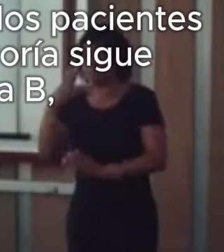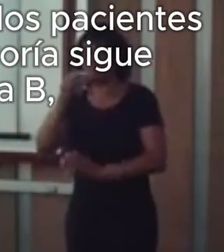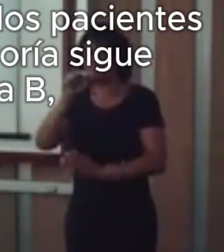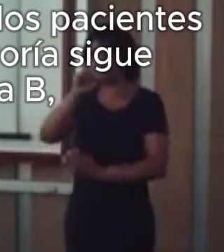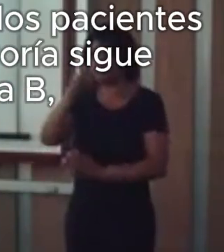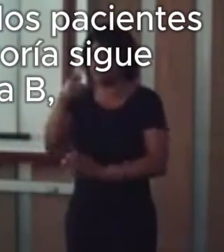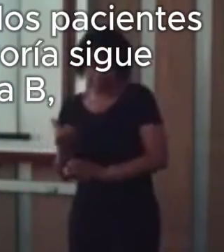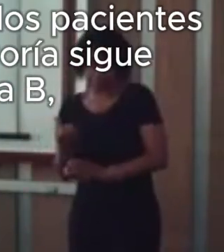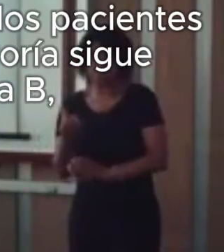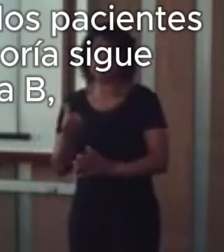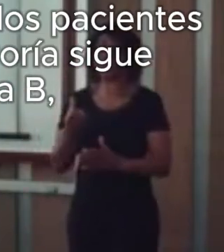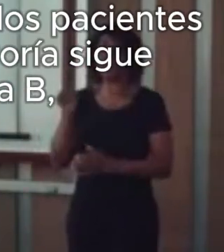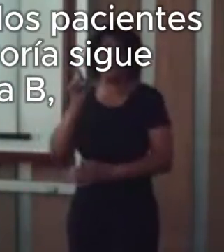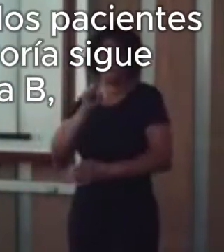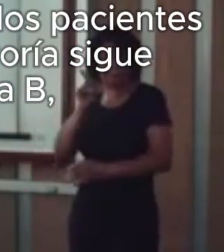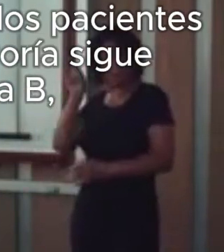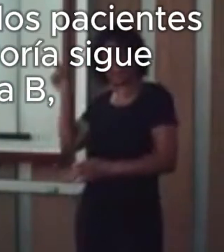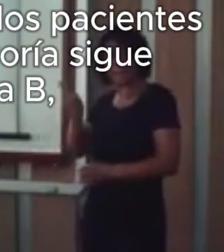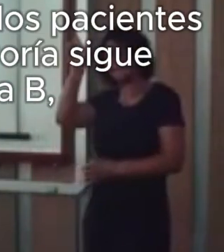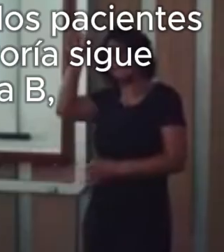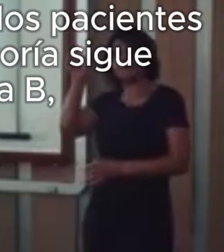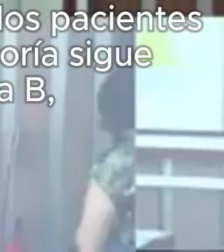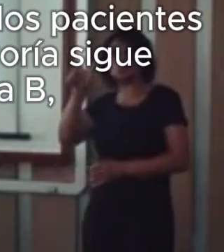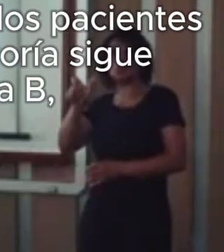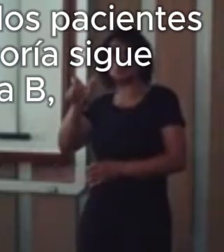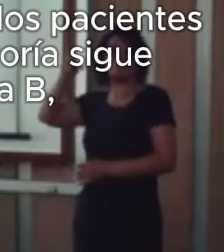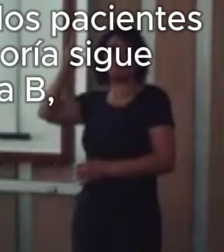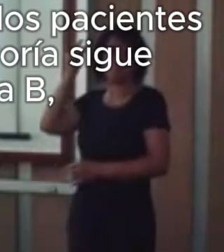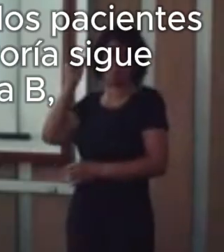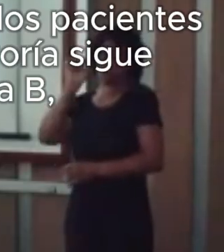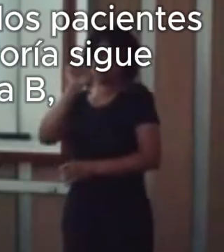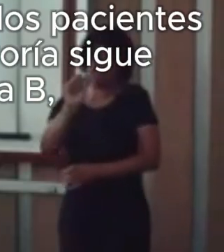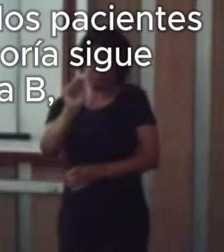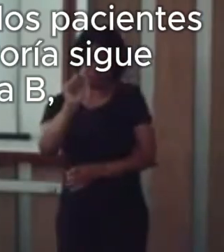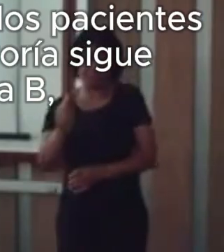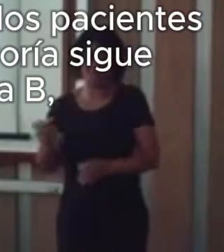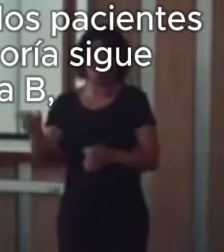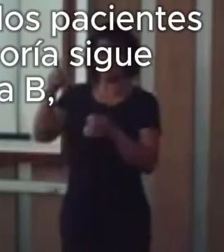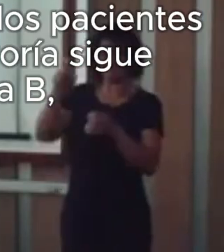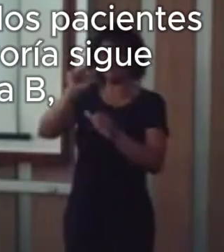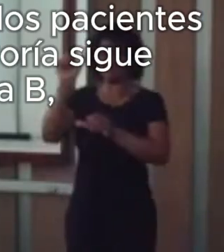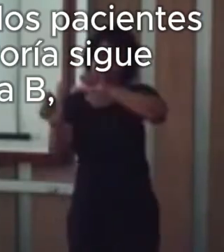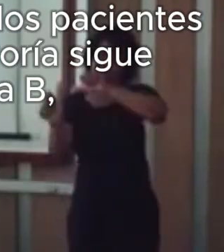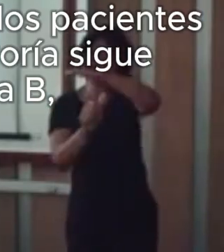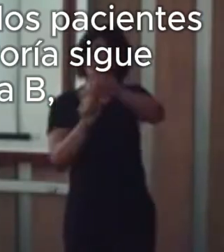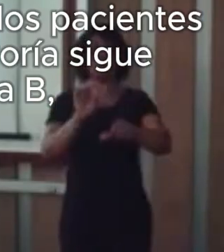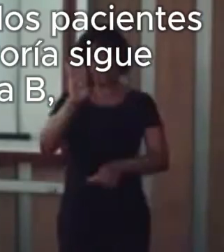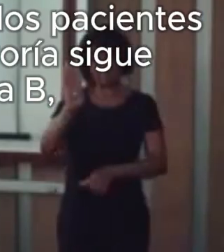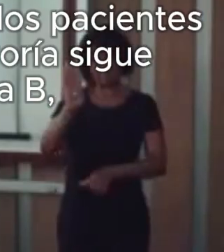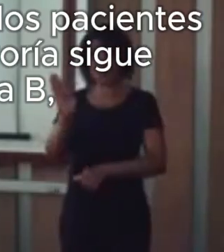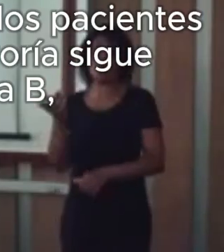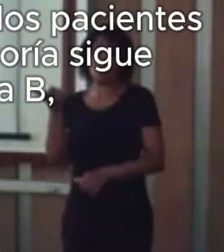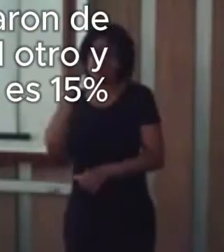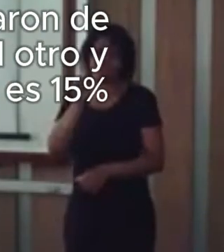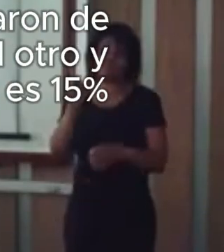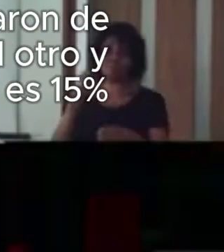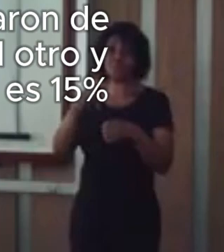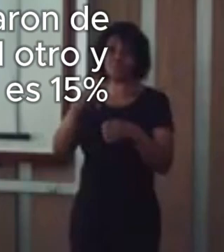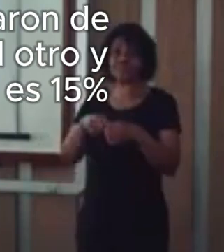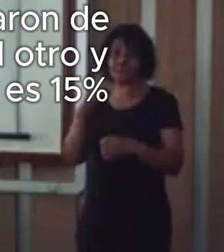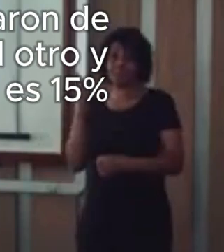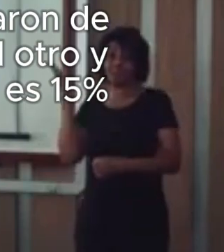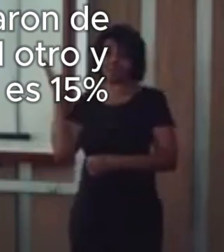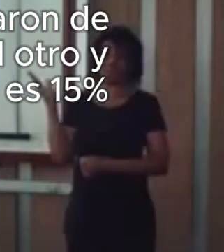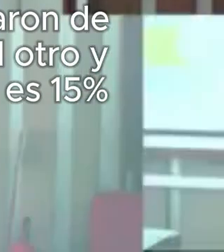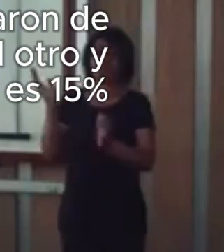76. Aqui são as pessoas que eram A e passaram para B, quer dizer, recuperaram a sensibilidade. E aqui são as pessoas